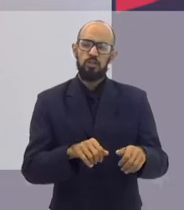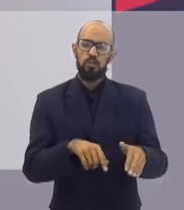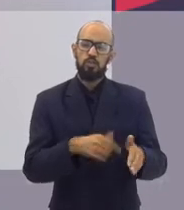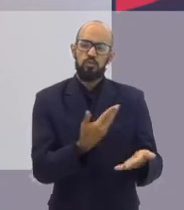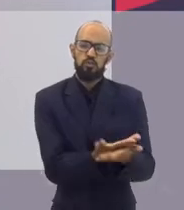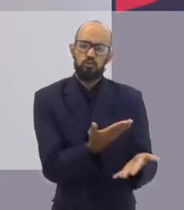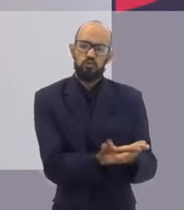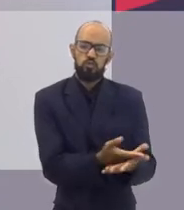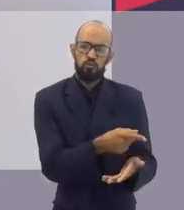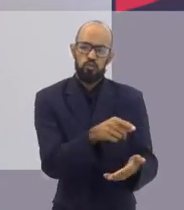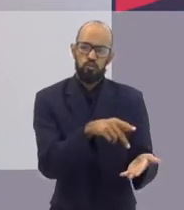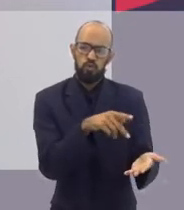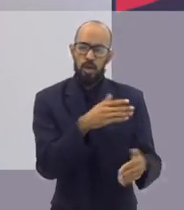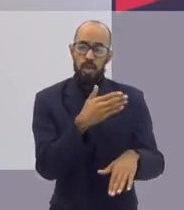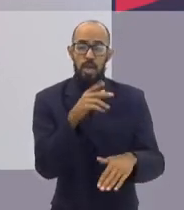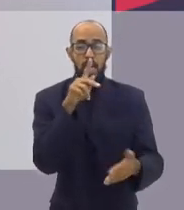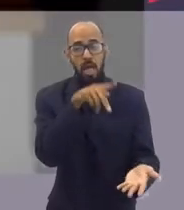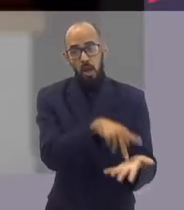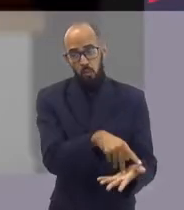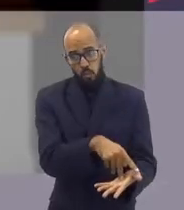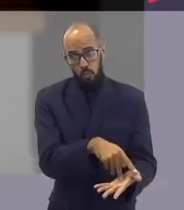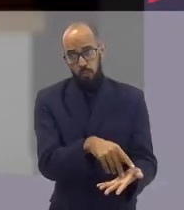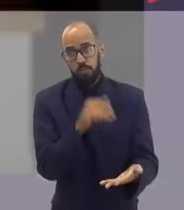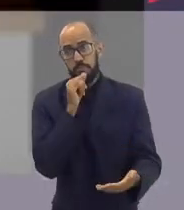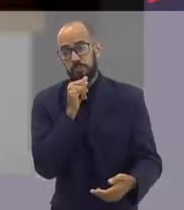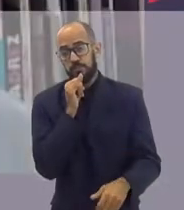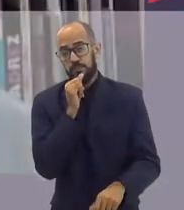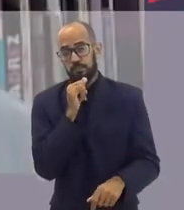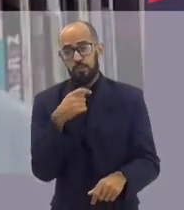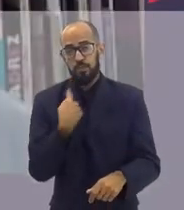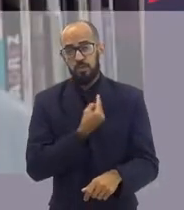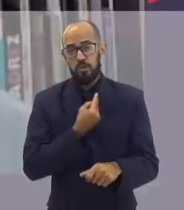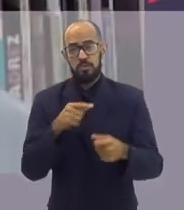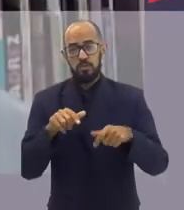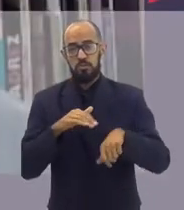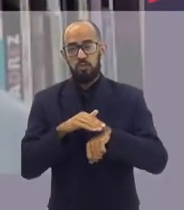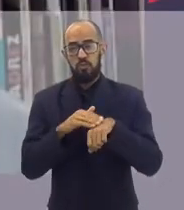já estão preparados para isso. A gente está agora conversando, por exemplo, com um laboratório